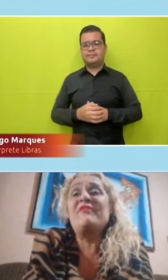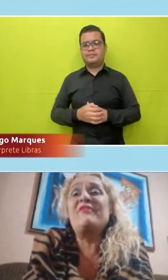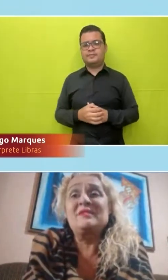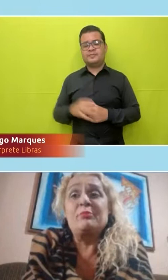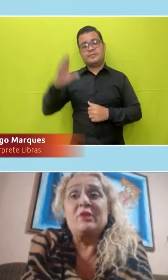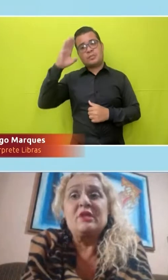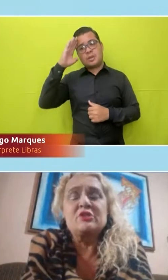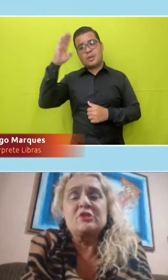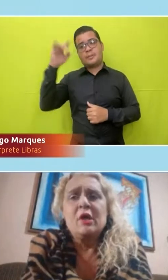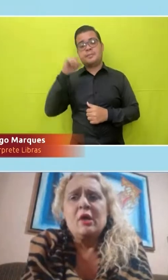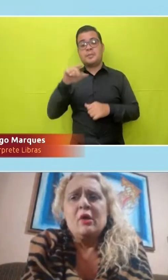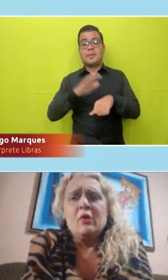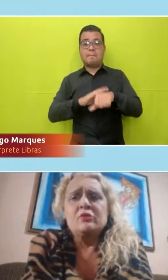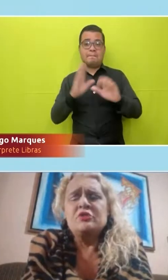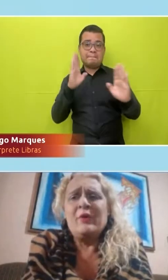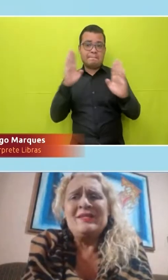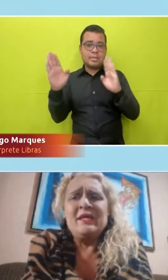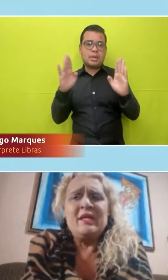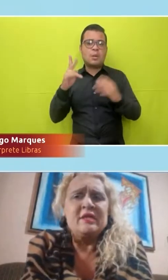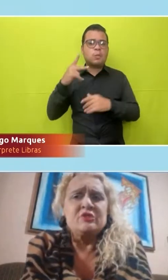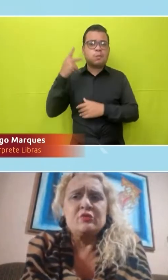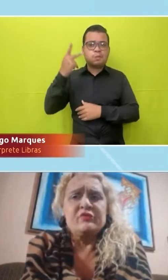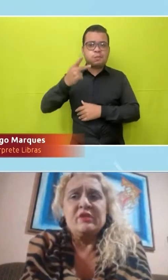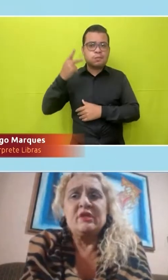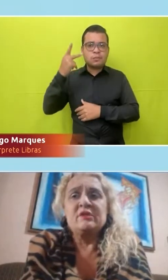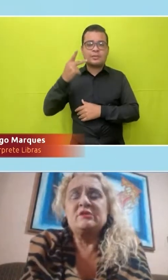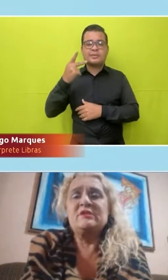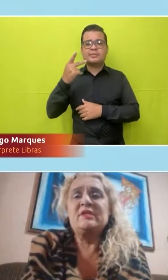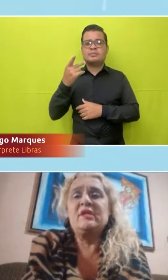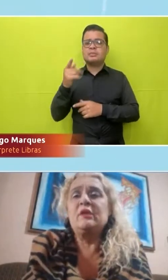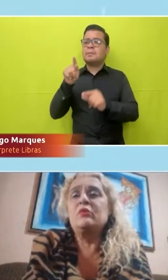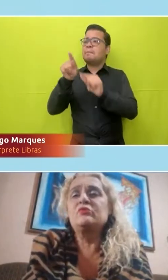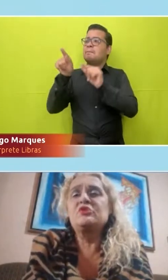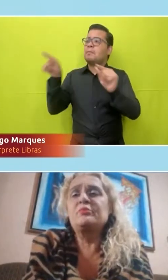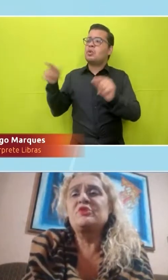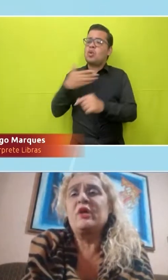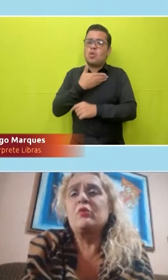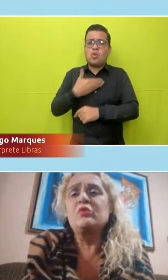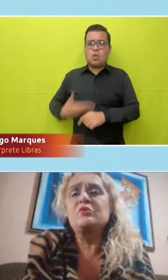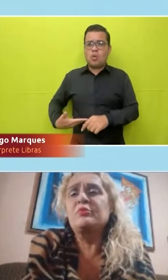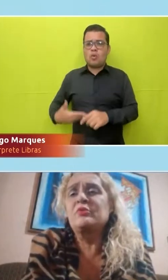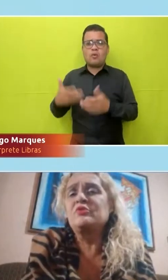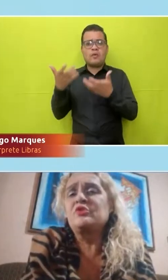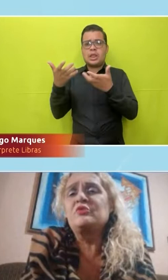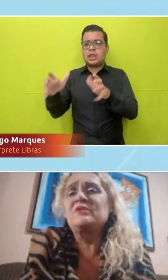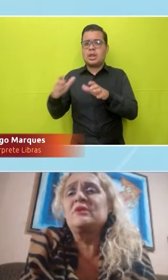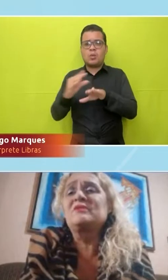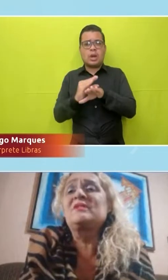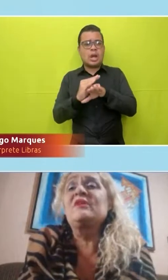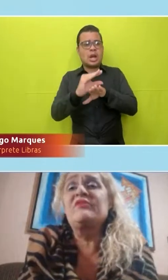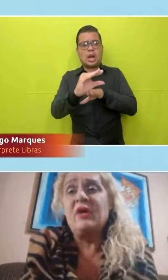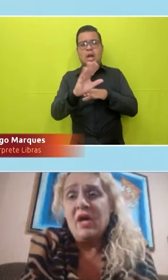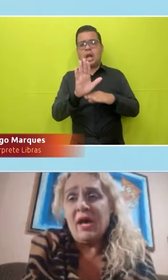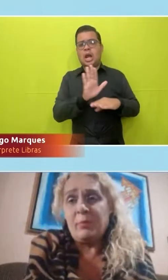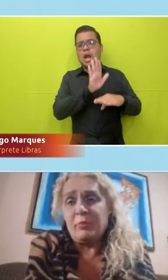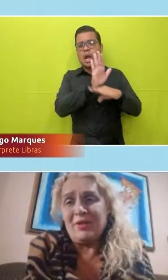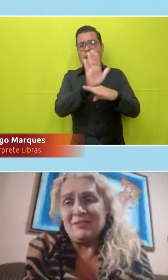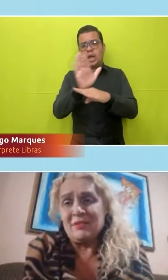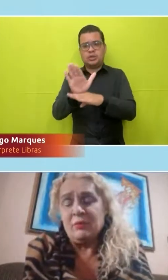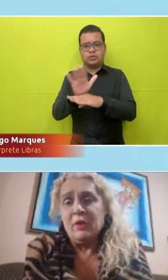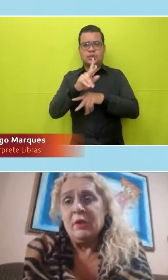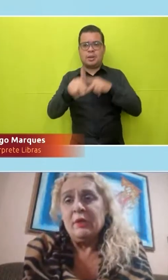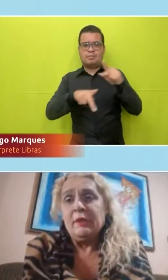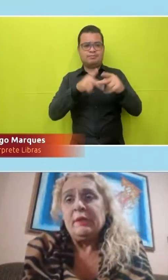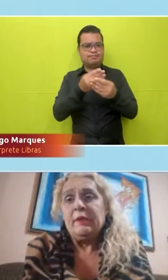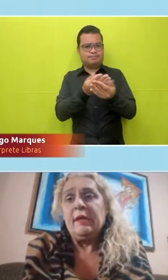numa fase política onde não há interesse de governantes ceder algum tipo de recurso para uma Constituição sirva à